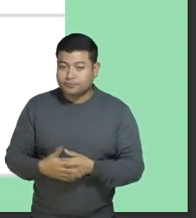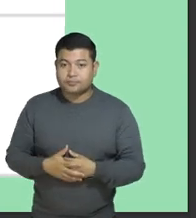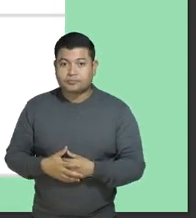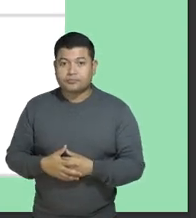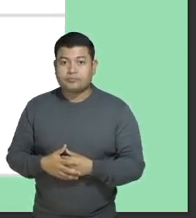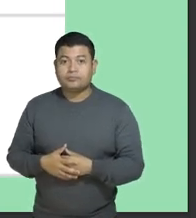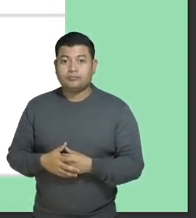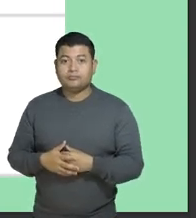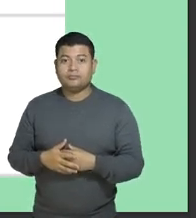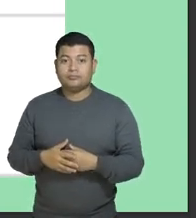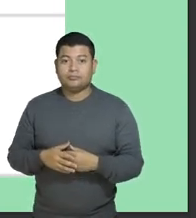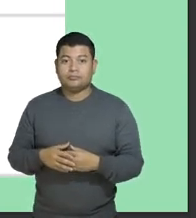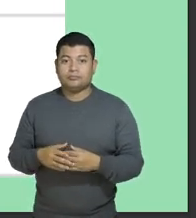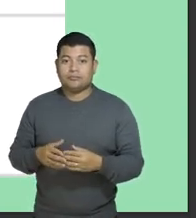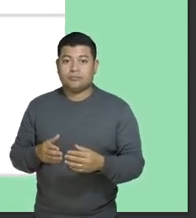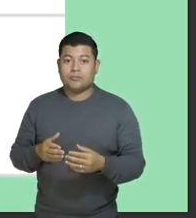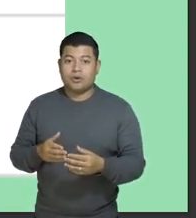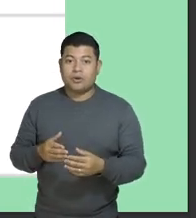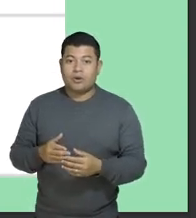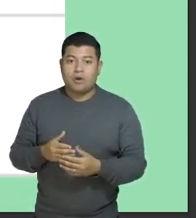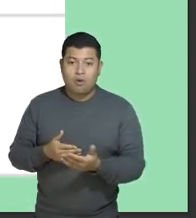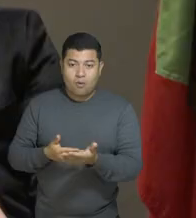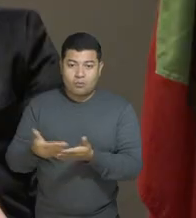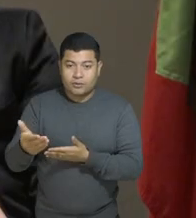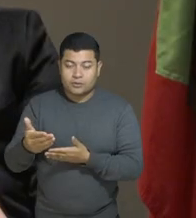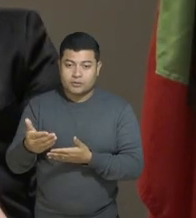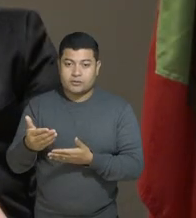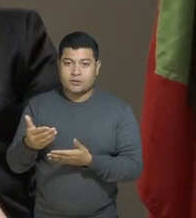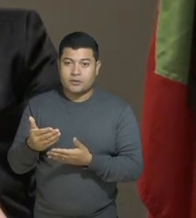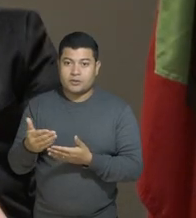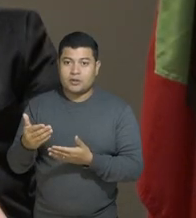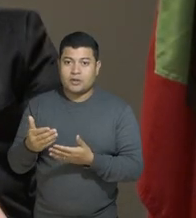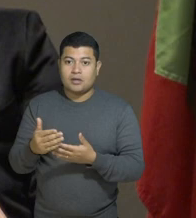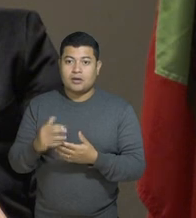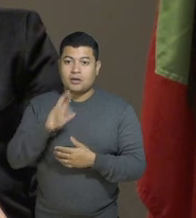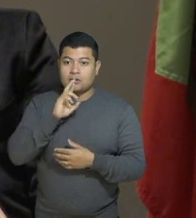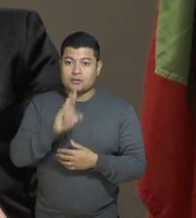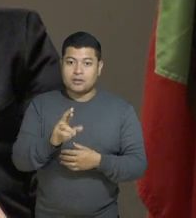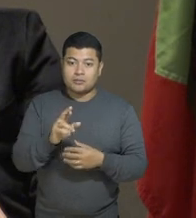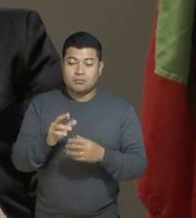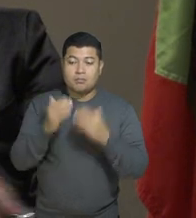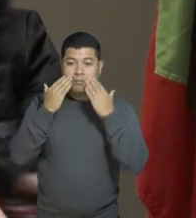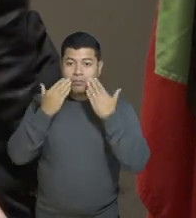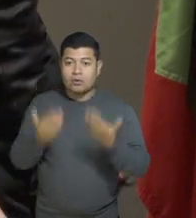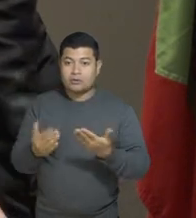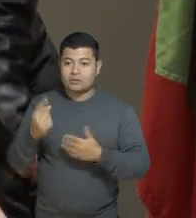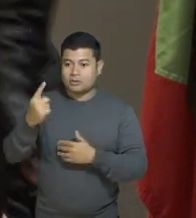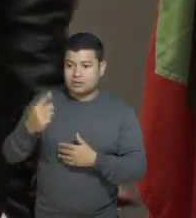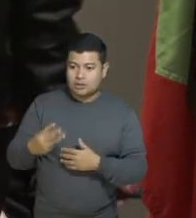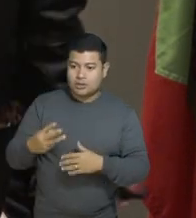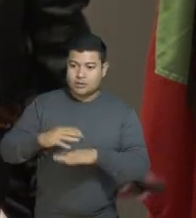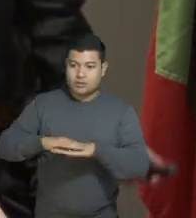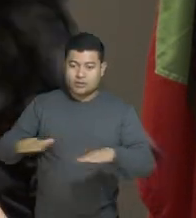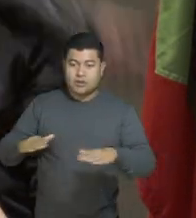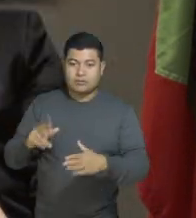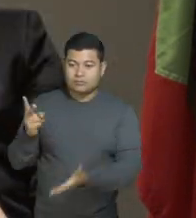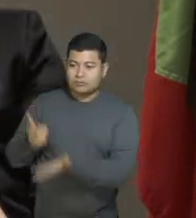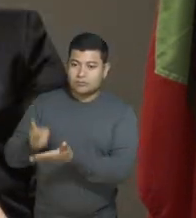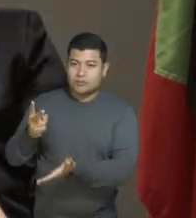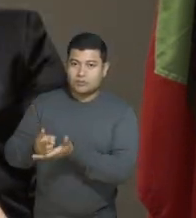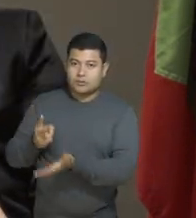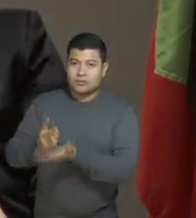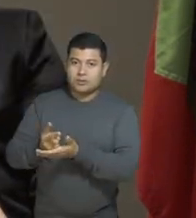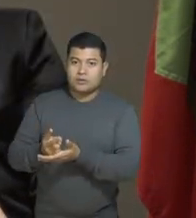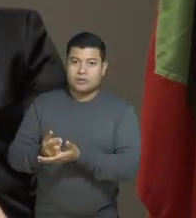da intervenção, restaram-se apenas 13 crianças. Então, 13 crianças permaneciam com